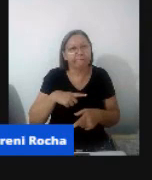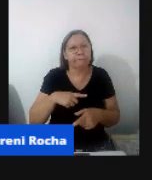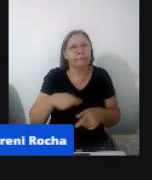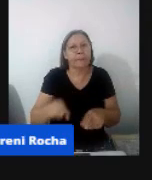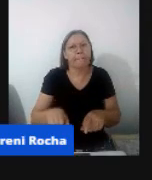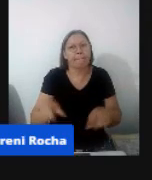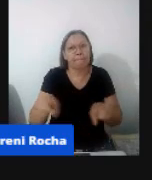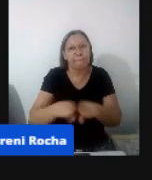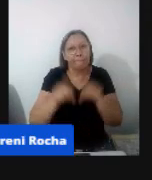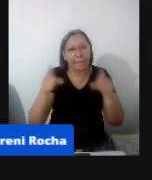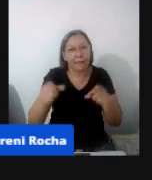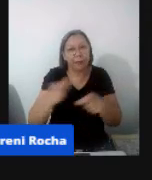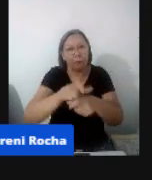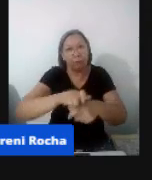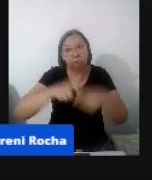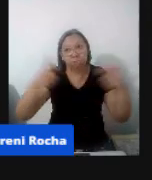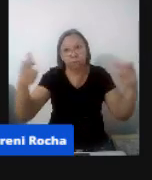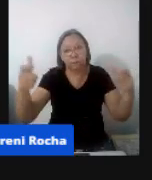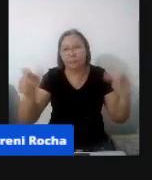nesse cuidado em relação